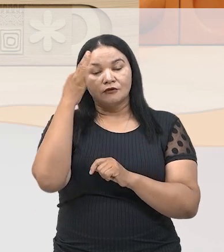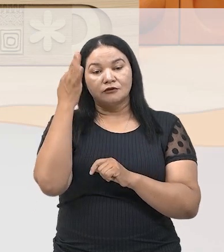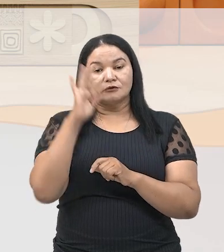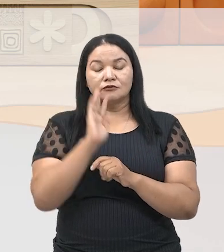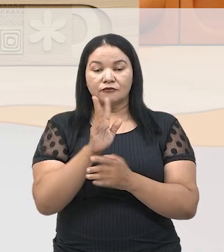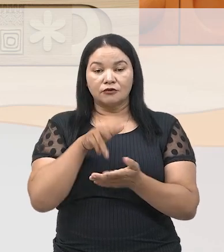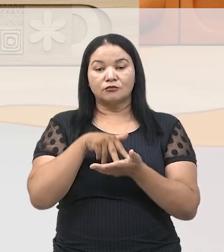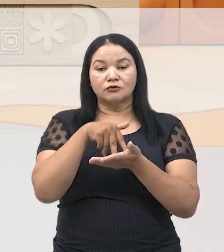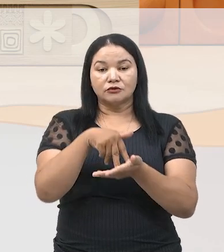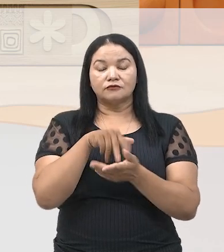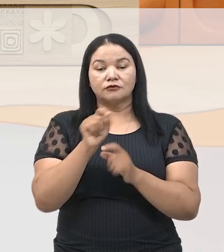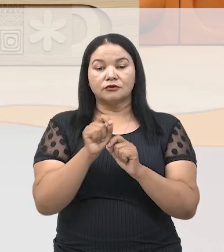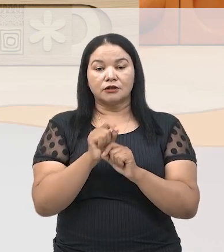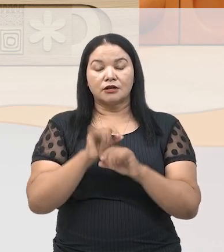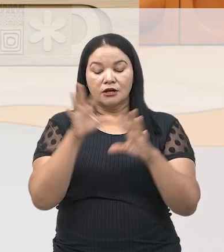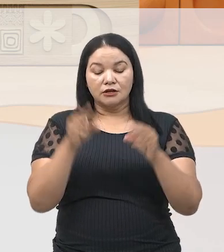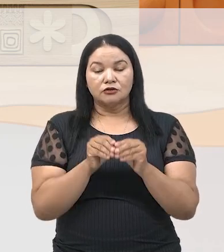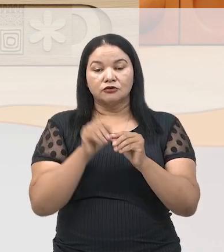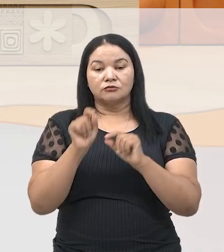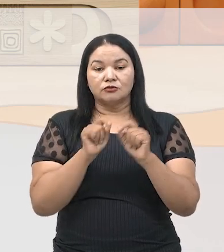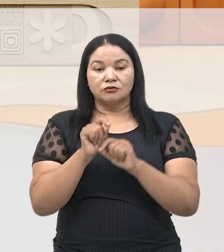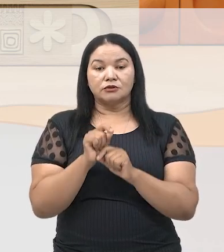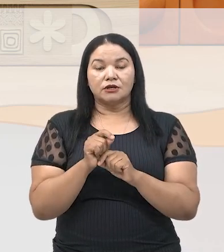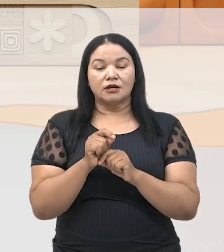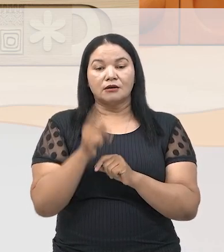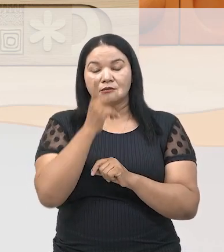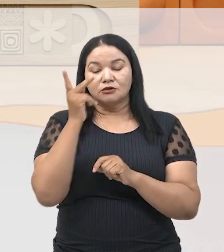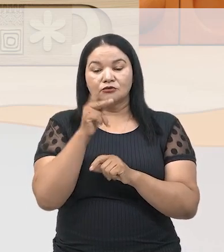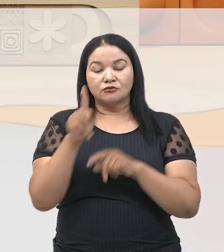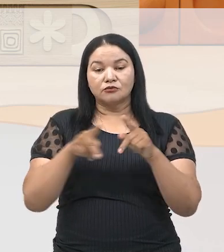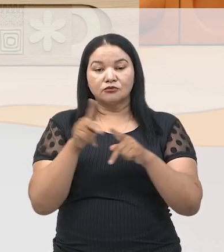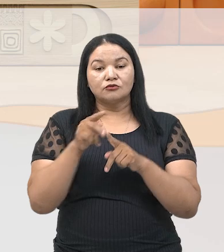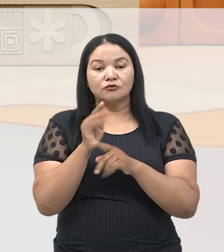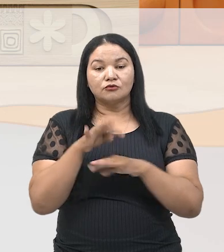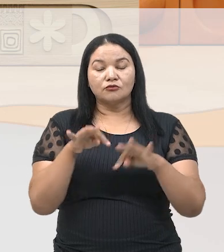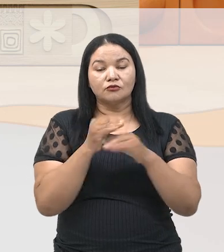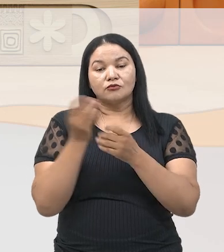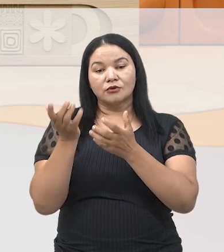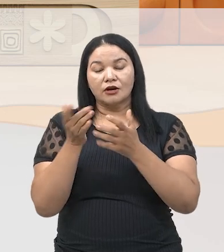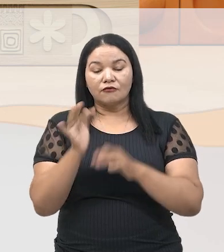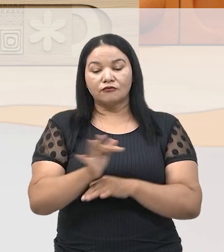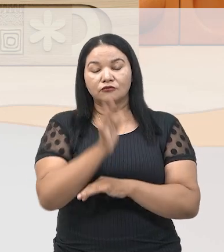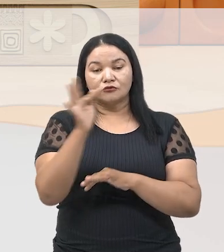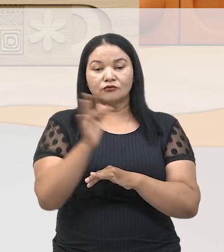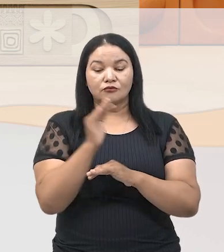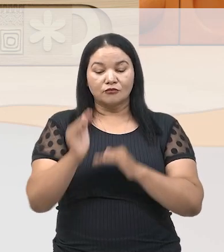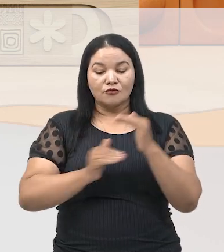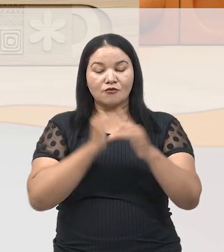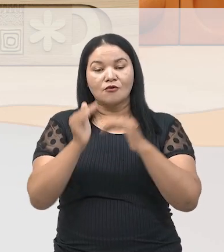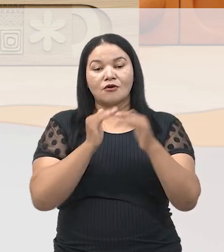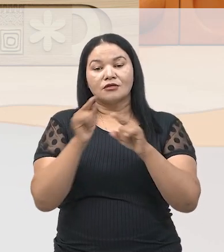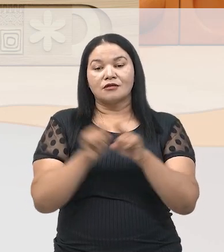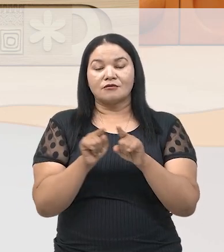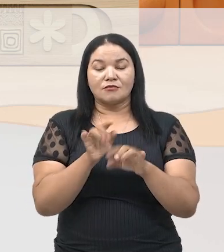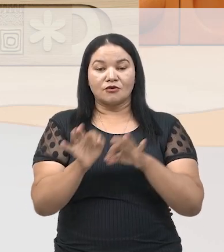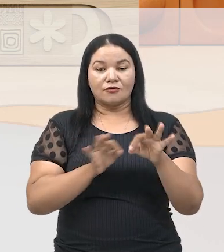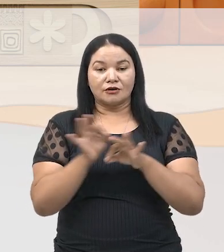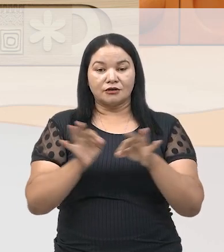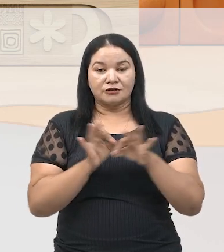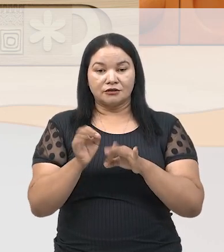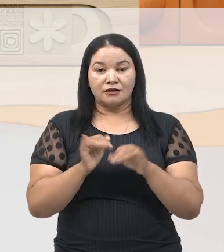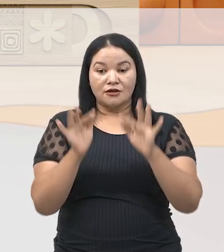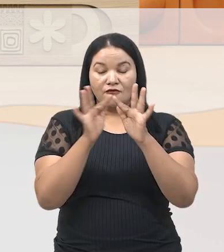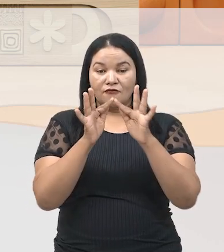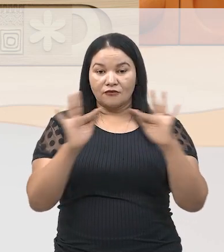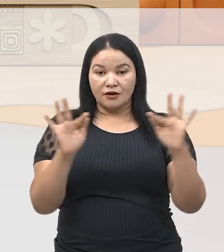a aspiração nacional por um futuro próspero e organizado. Então, a frase da